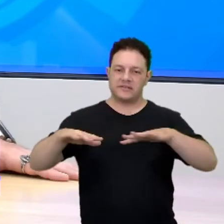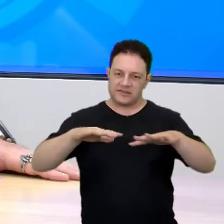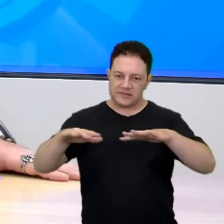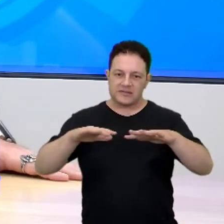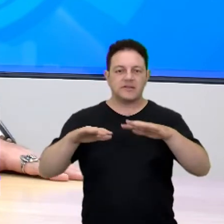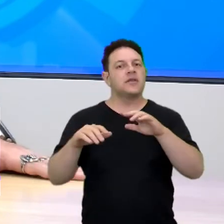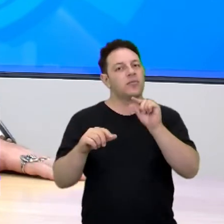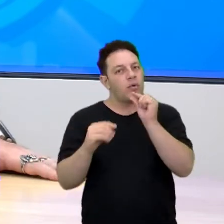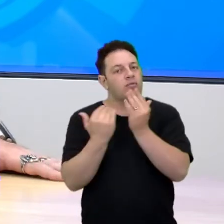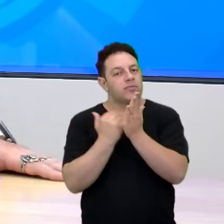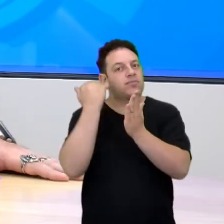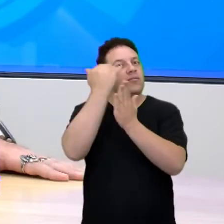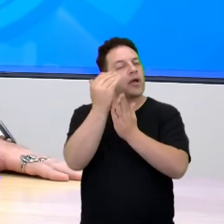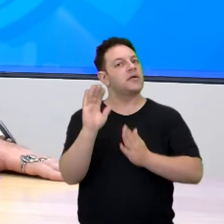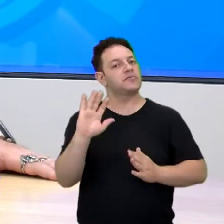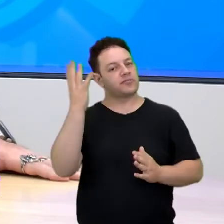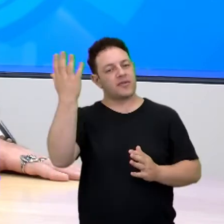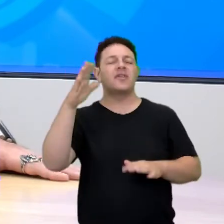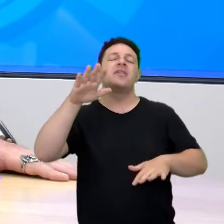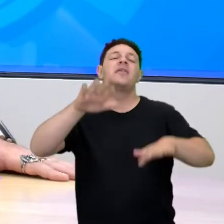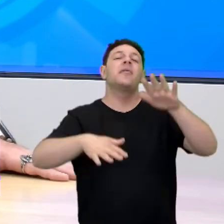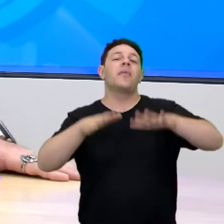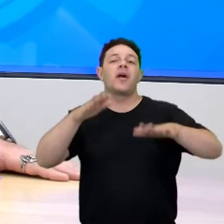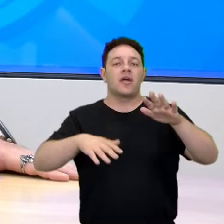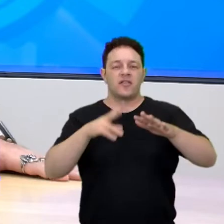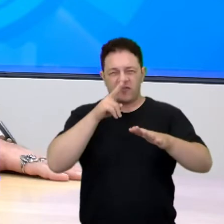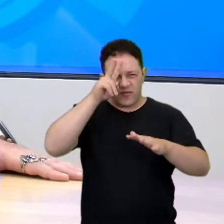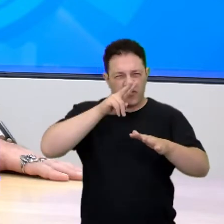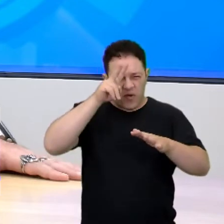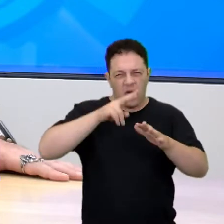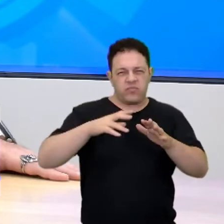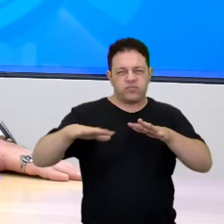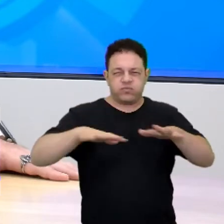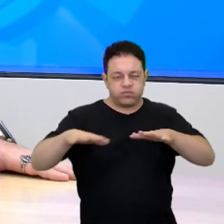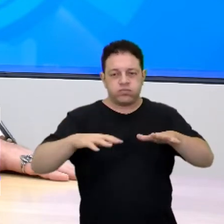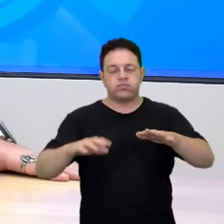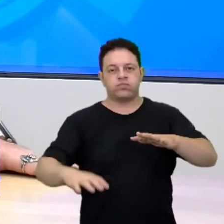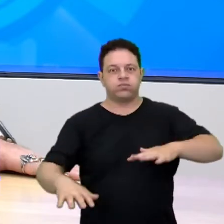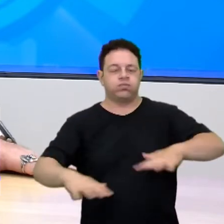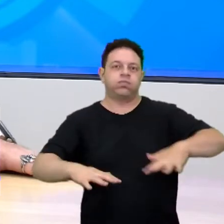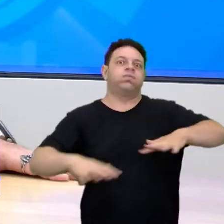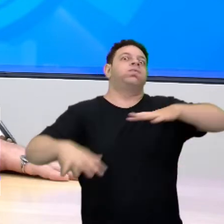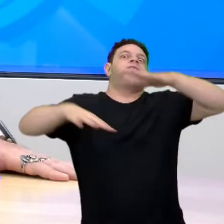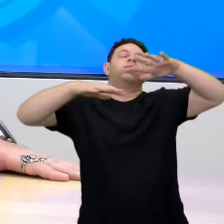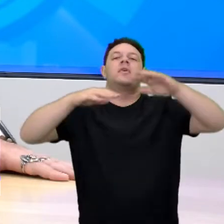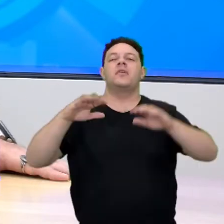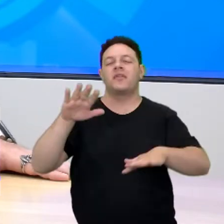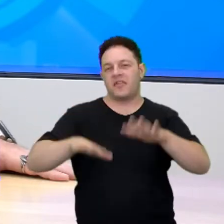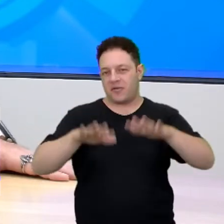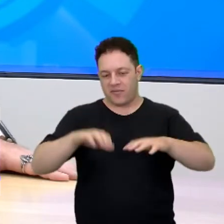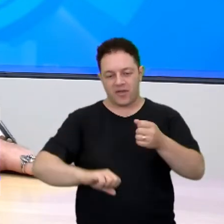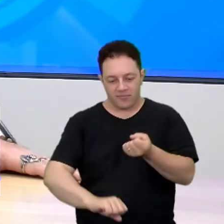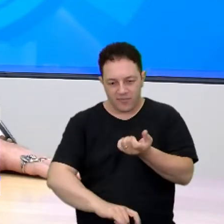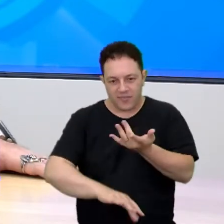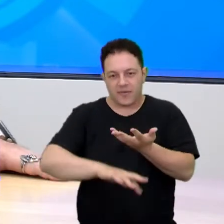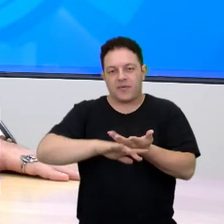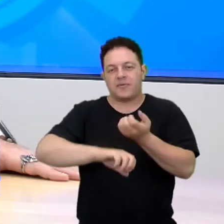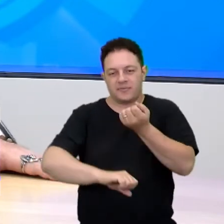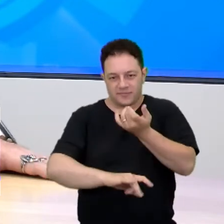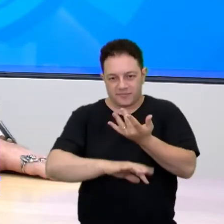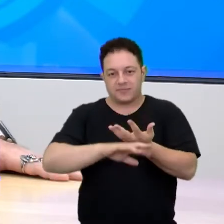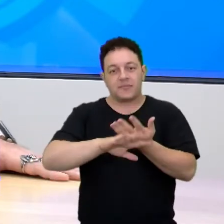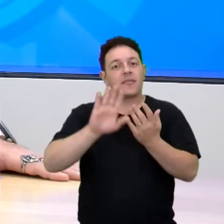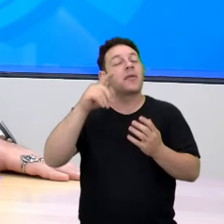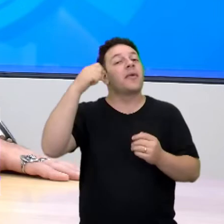ser maior. É que depende muito da intensidade, de como vem as intensidades sísmicas, né? E tem que lembrar que